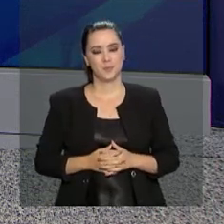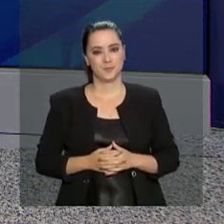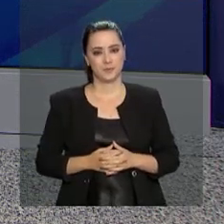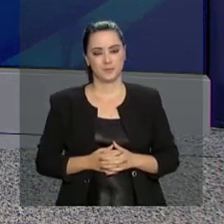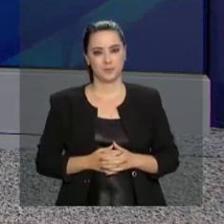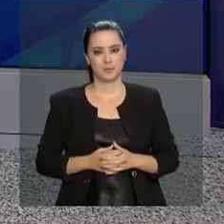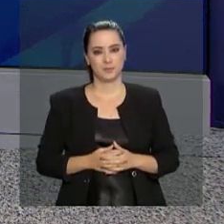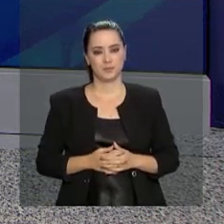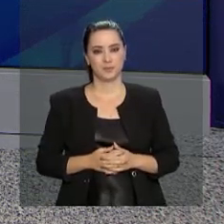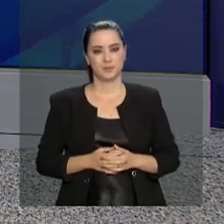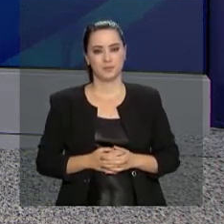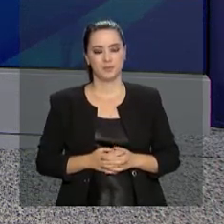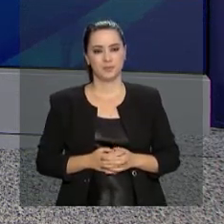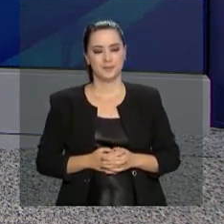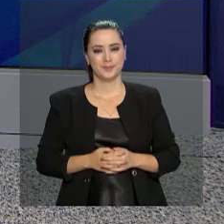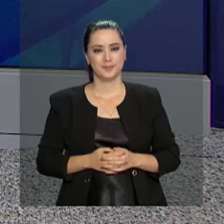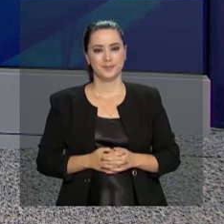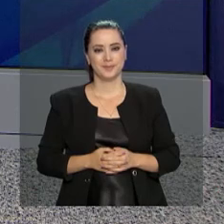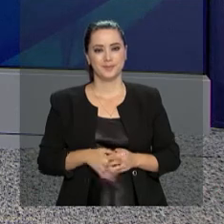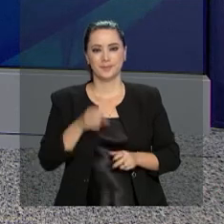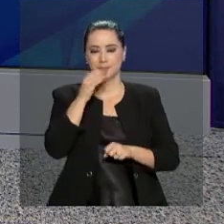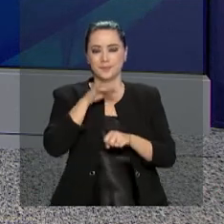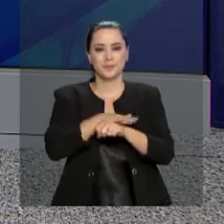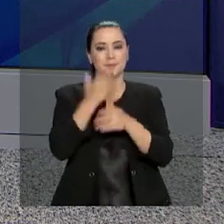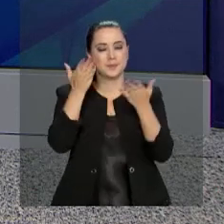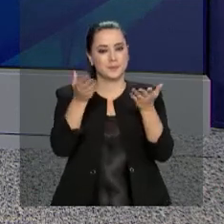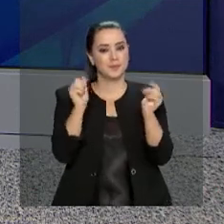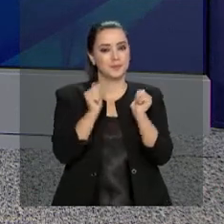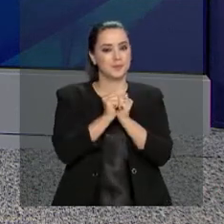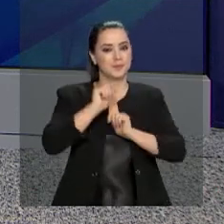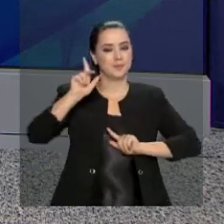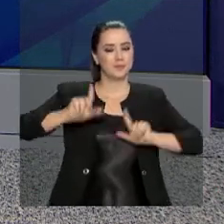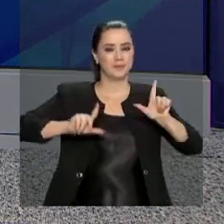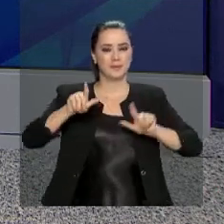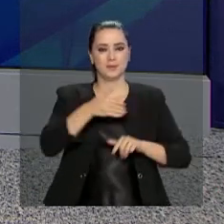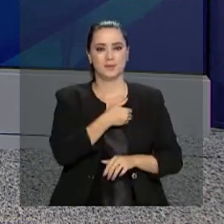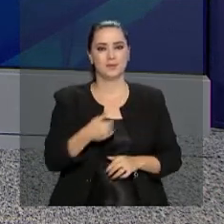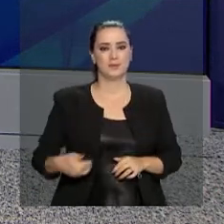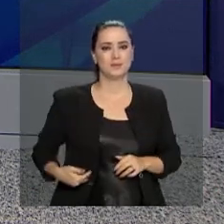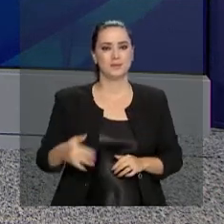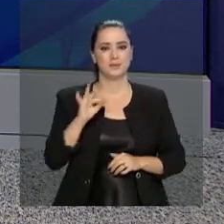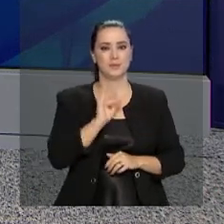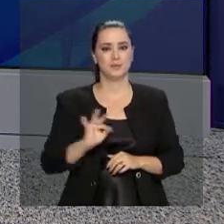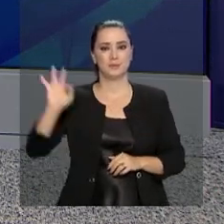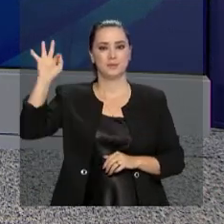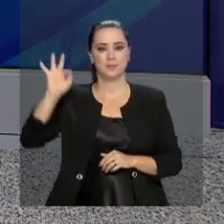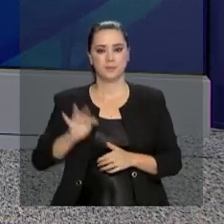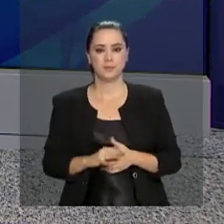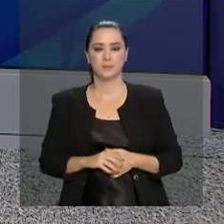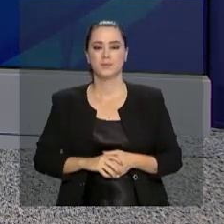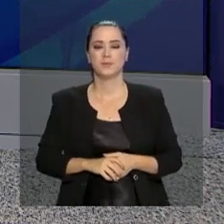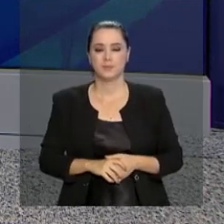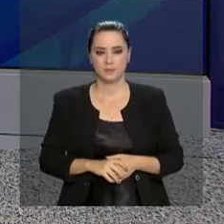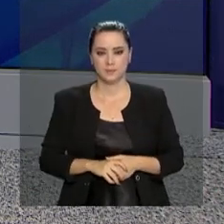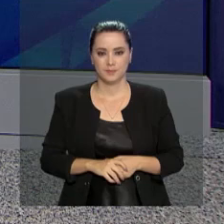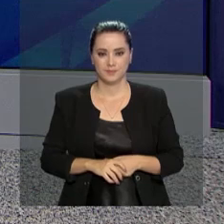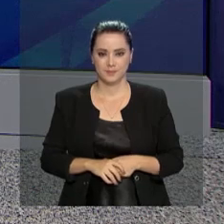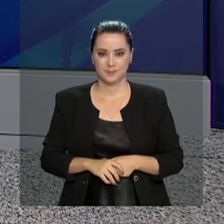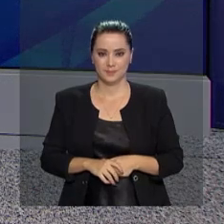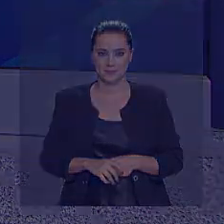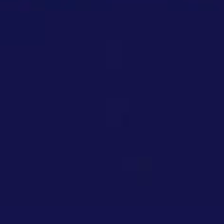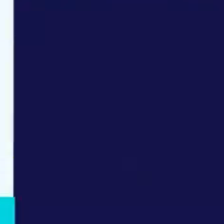87 87 uma boa noite pra você continue com a gente aqui na nbr a tv do governo